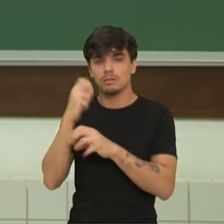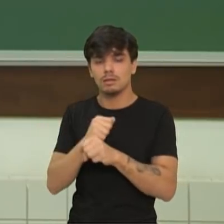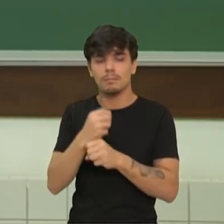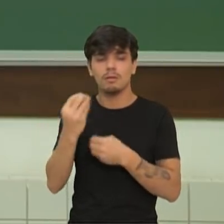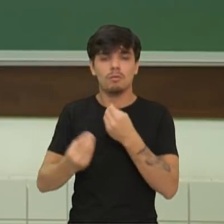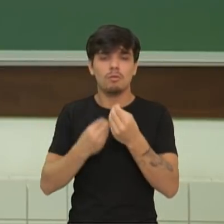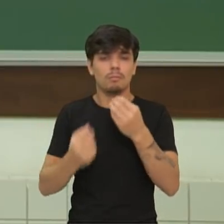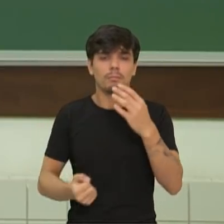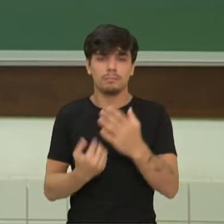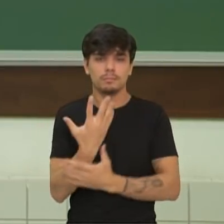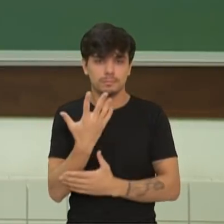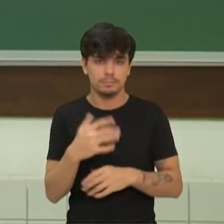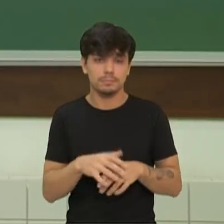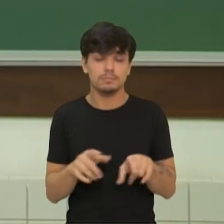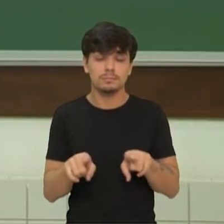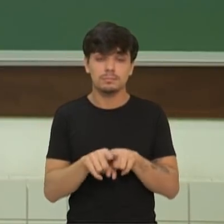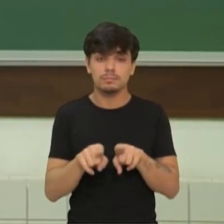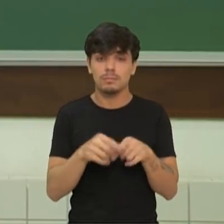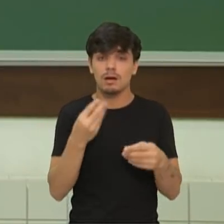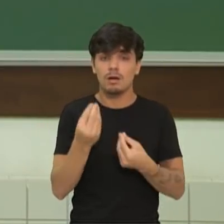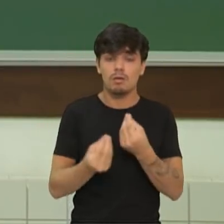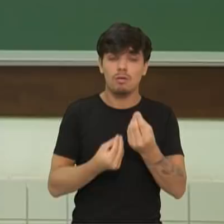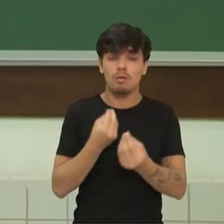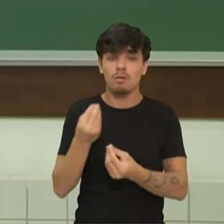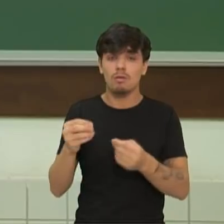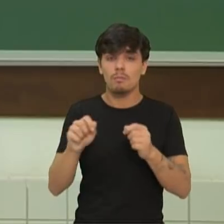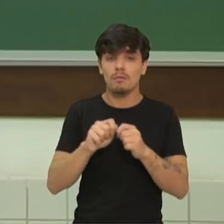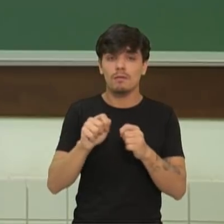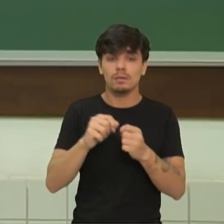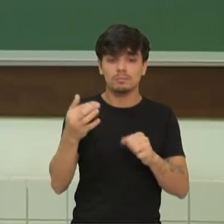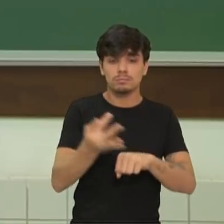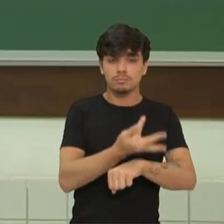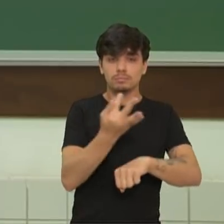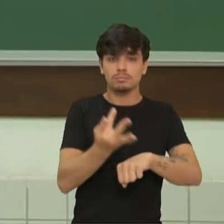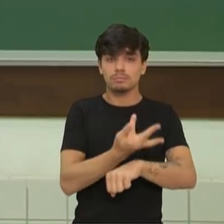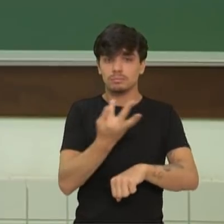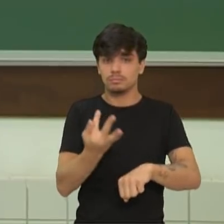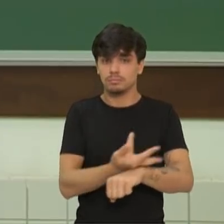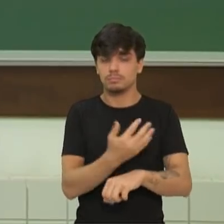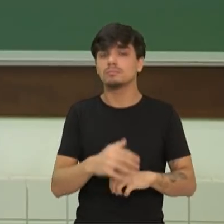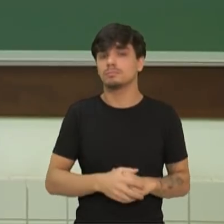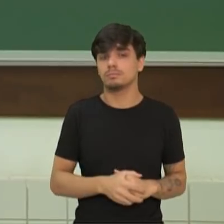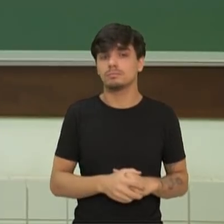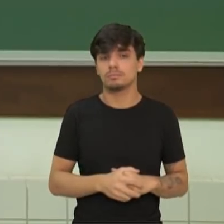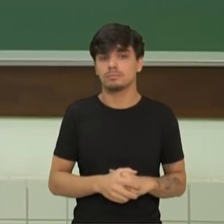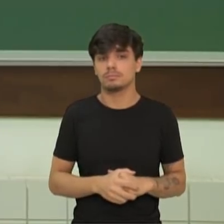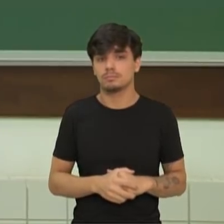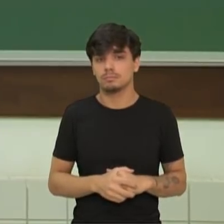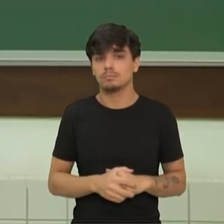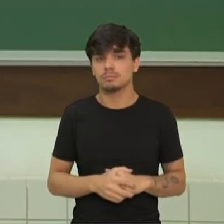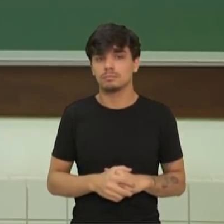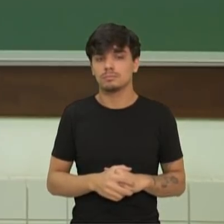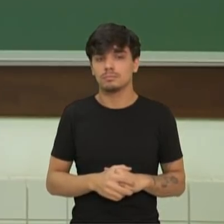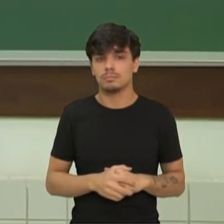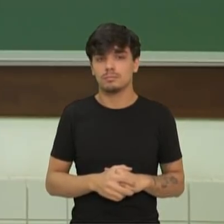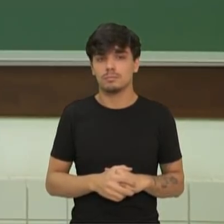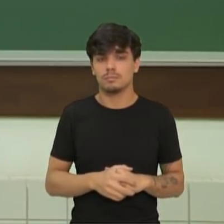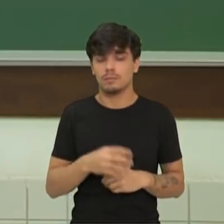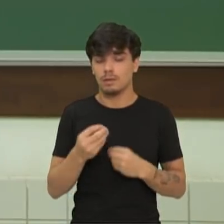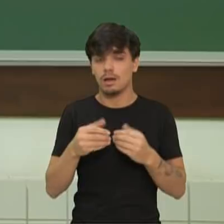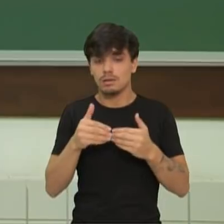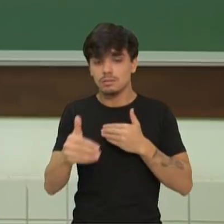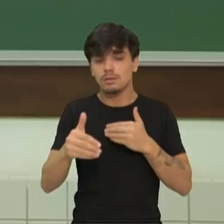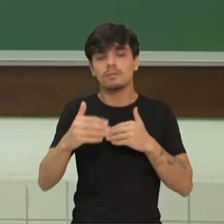como elas surgiram e como é que elas se sustentavam. O luxo e a ostentação, através de